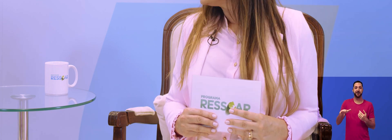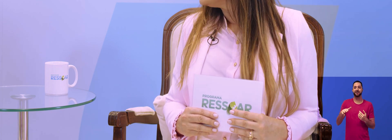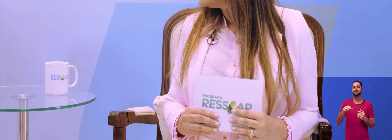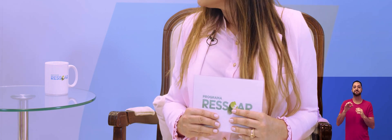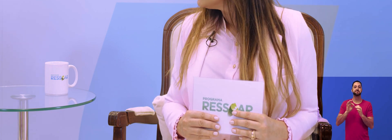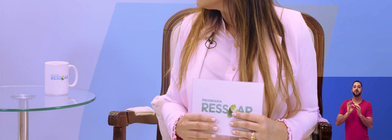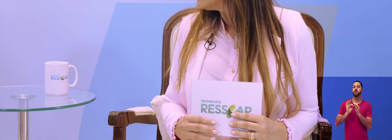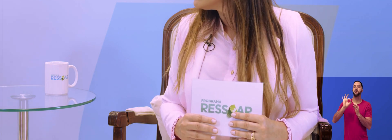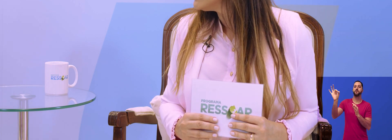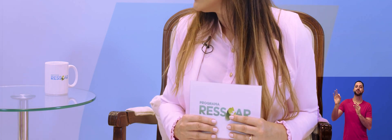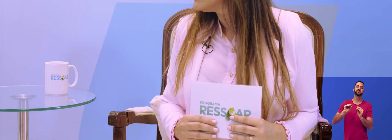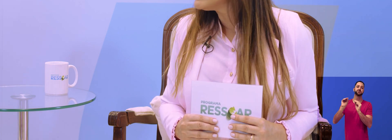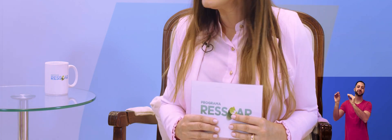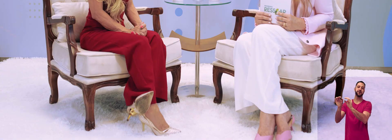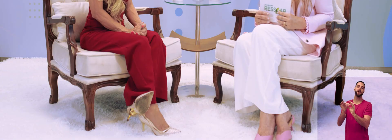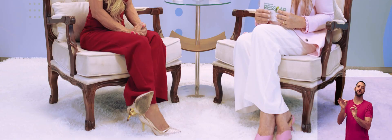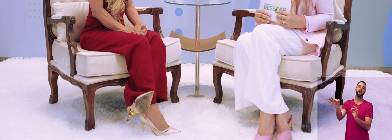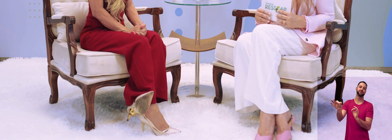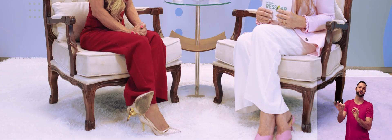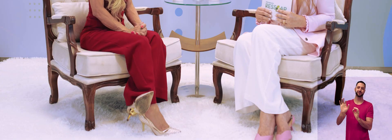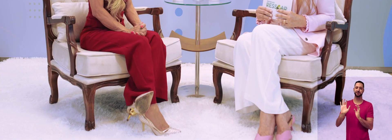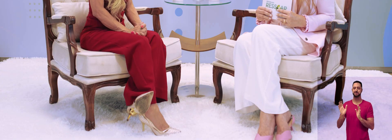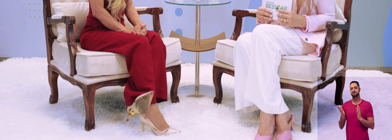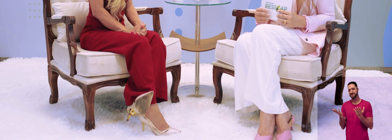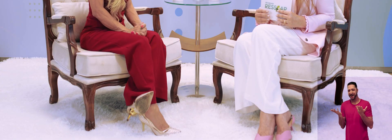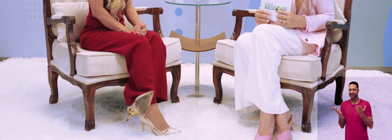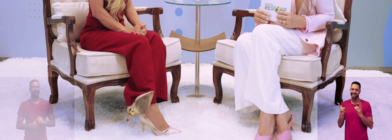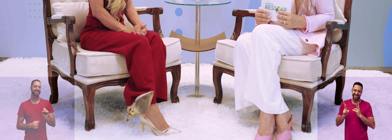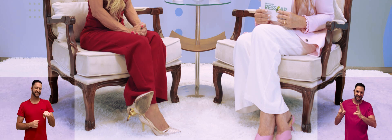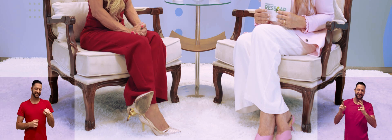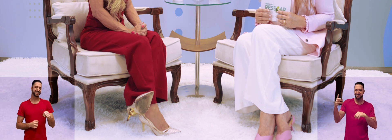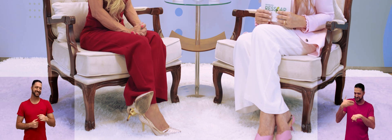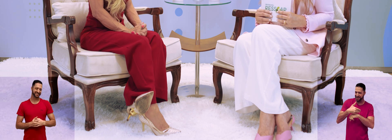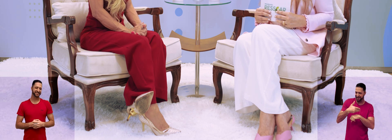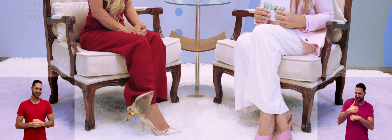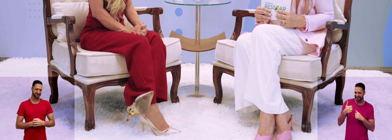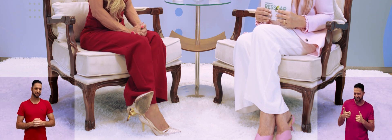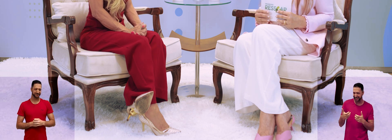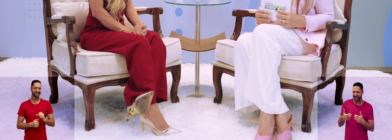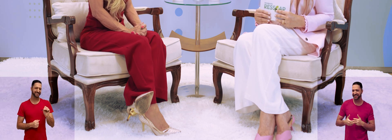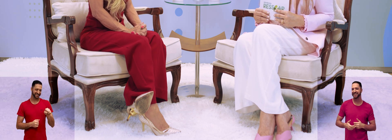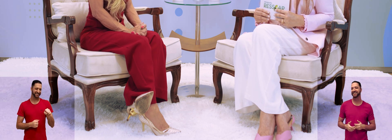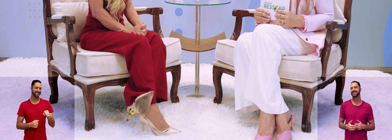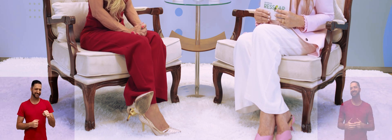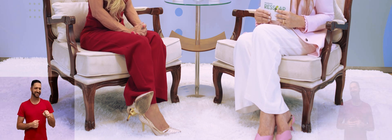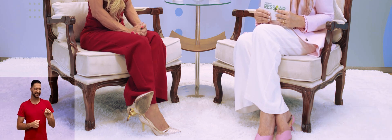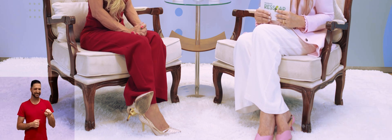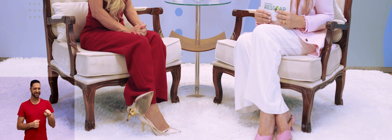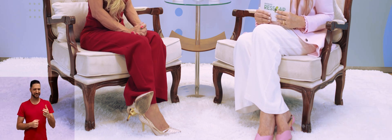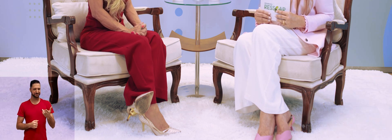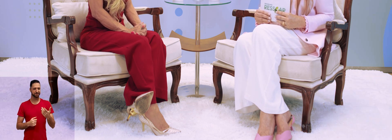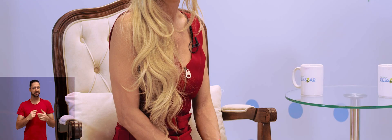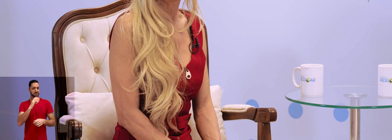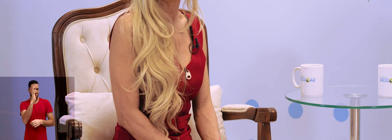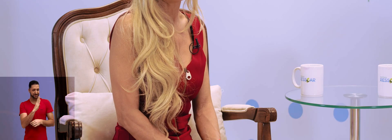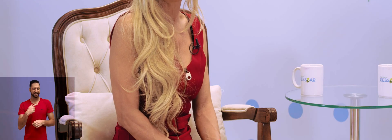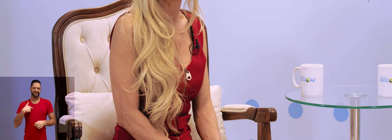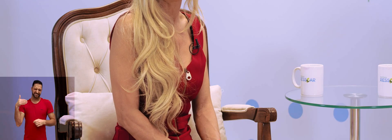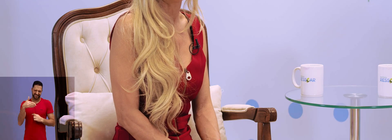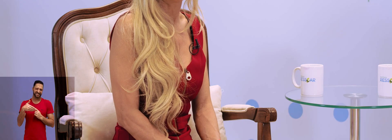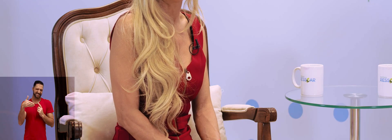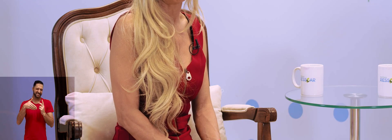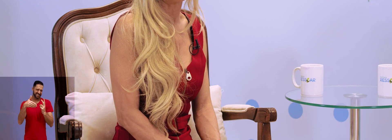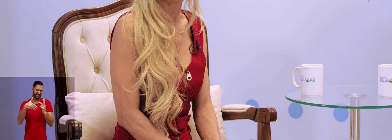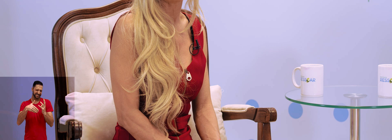vai estar um pouquinho mais longe da gente. Mas é só fisicamente. Sim, mas está sempre sim. Por aqui também, né, doutora? Sim, sem dúvida. Vou estar